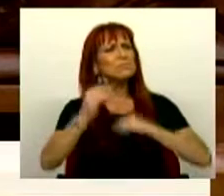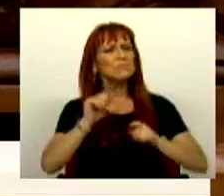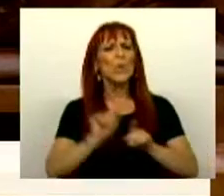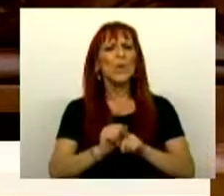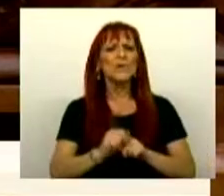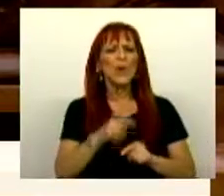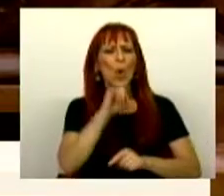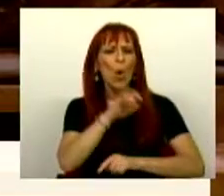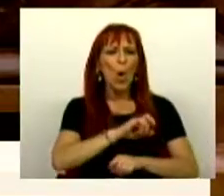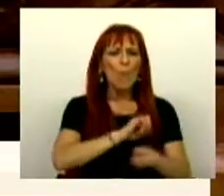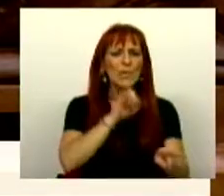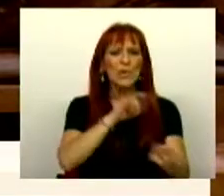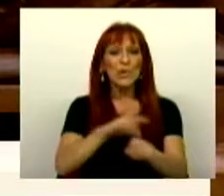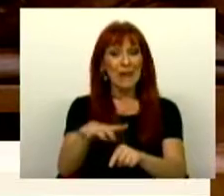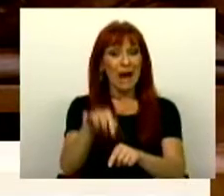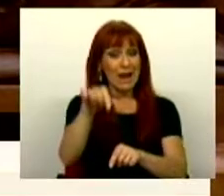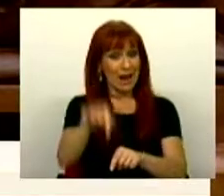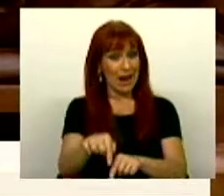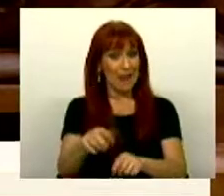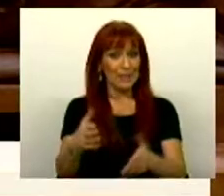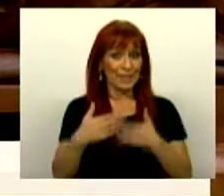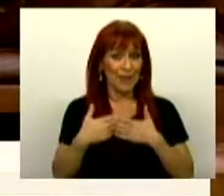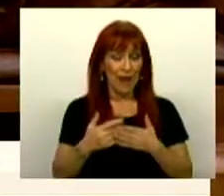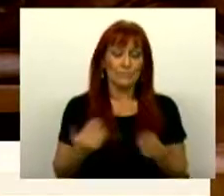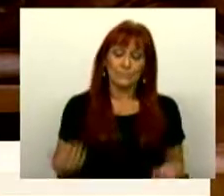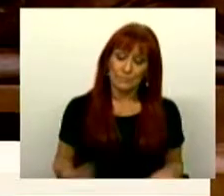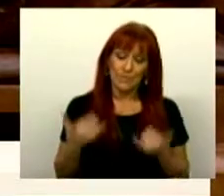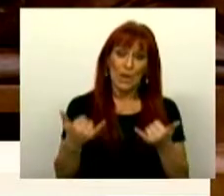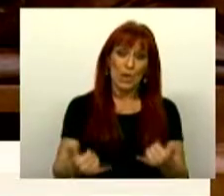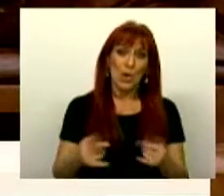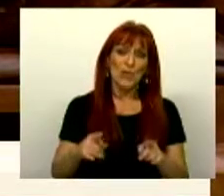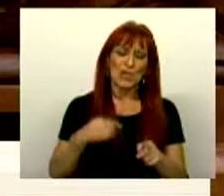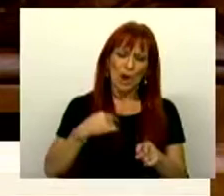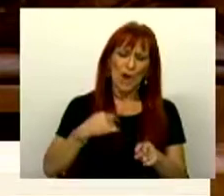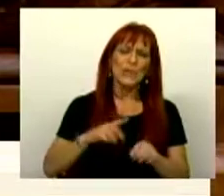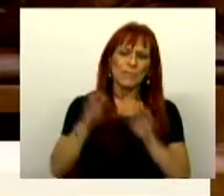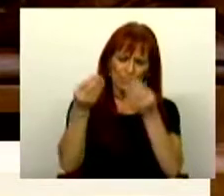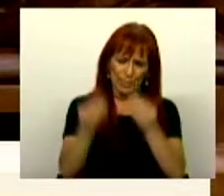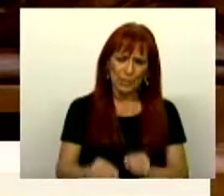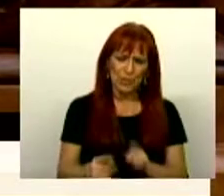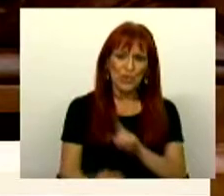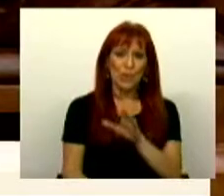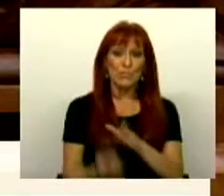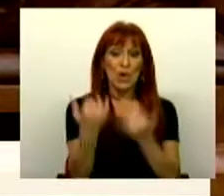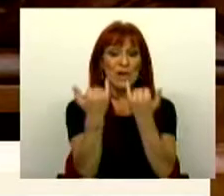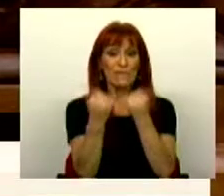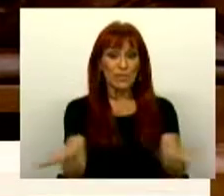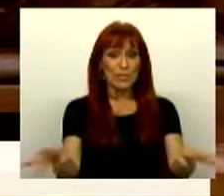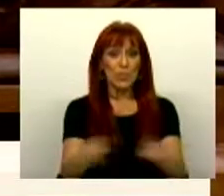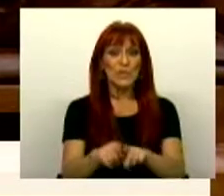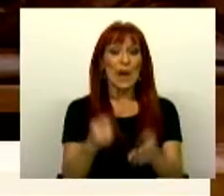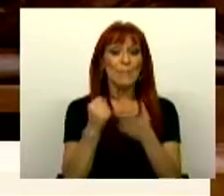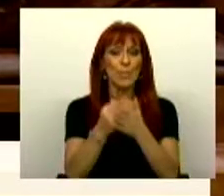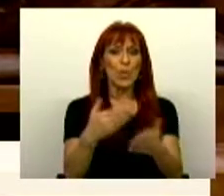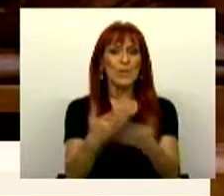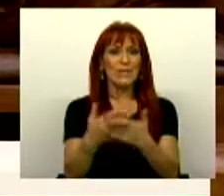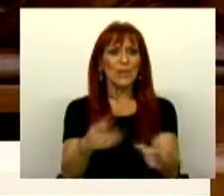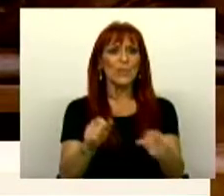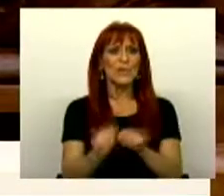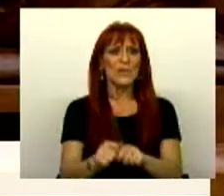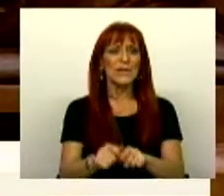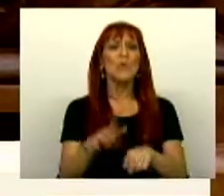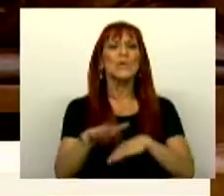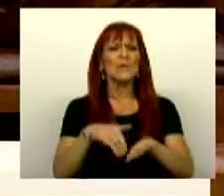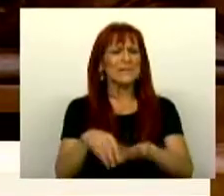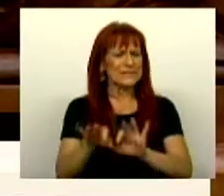as oportunidades nesse âmbito. Entretanto, do nosso lado, também montaremos um mecanismo de informação e de apoio à semelhança daquilo